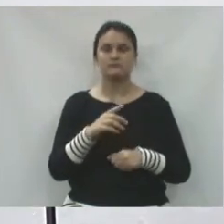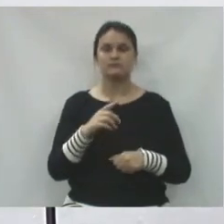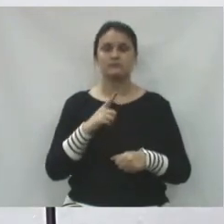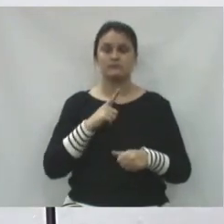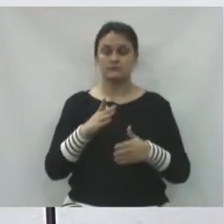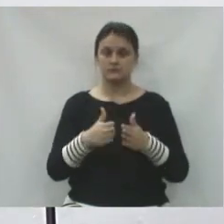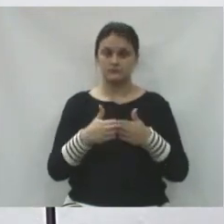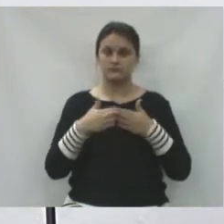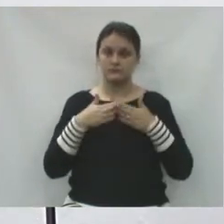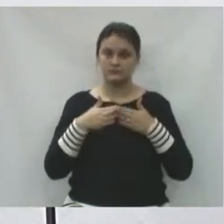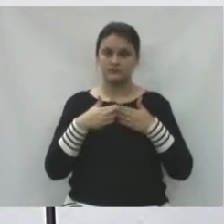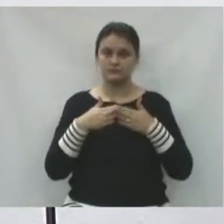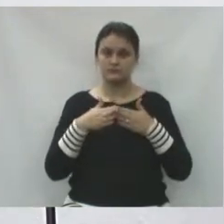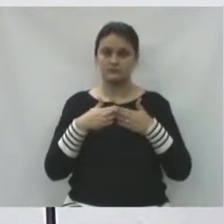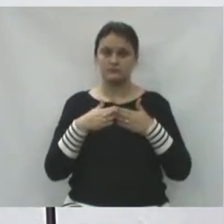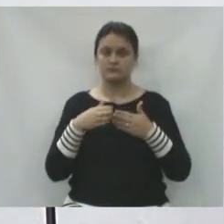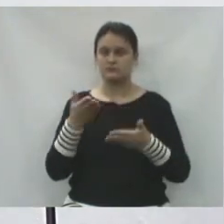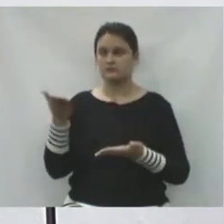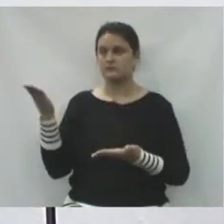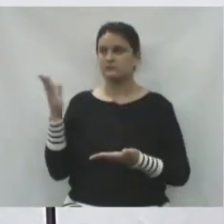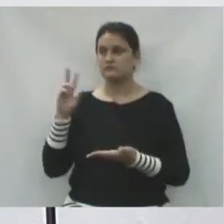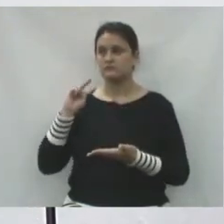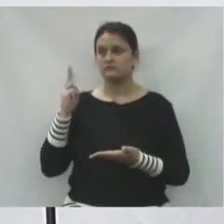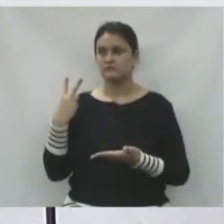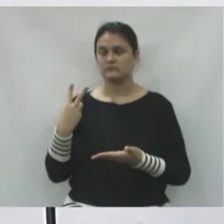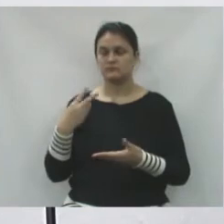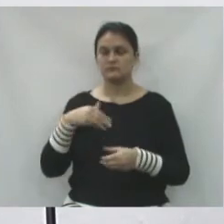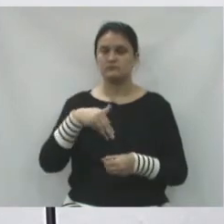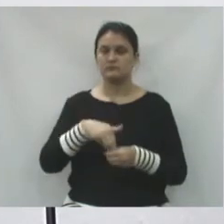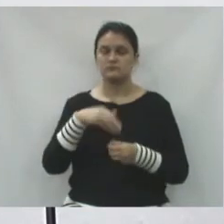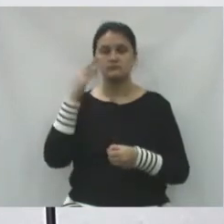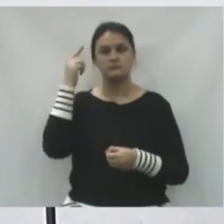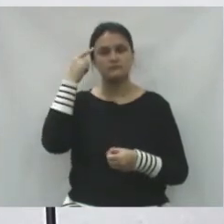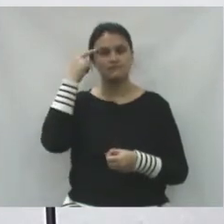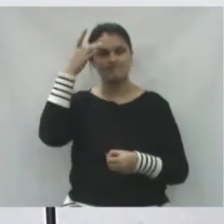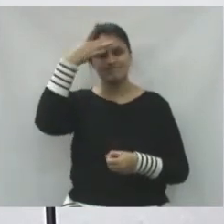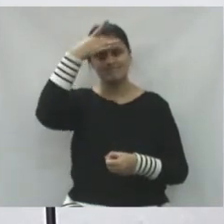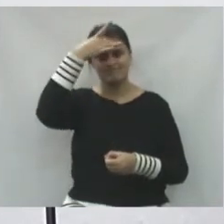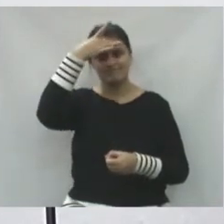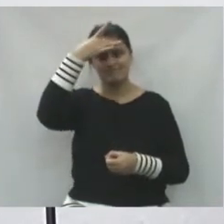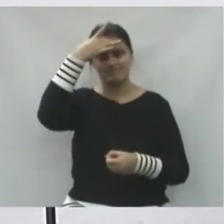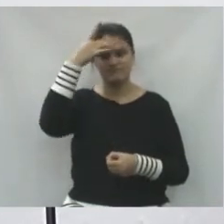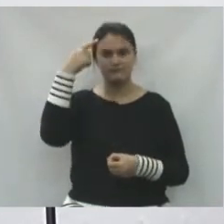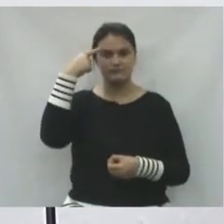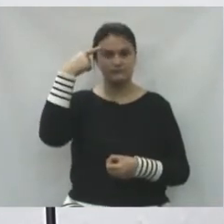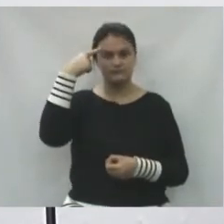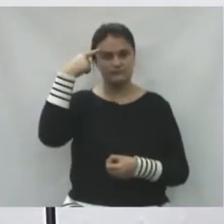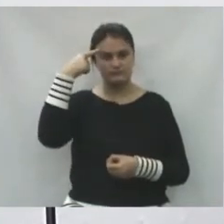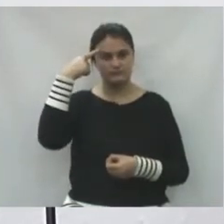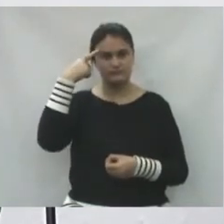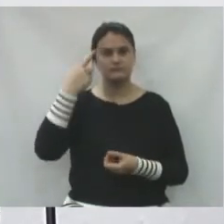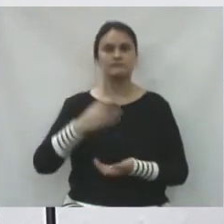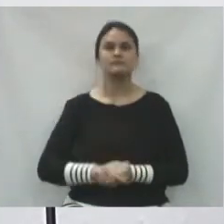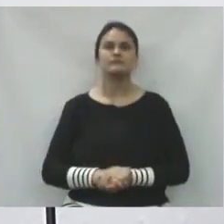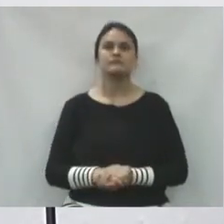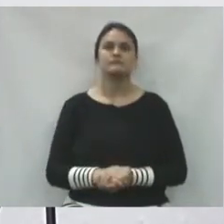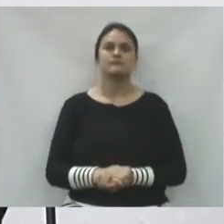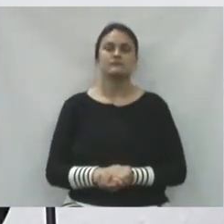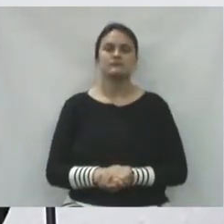então o meu apelo, para que os senhores, na hora da votação, possam então fazer mais essa reflexão em